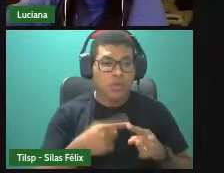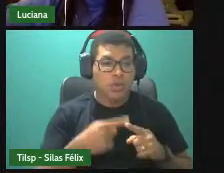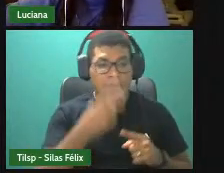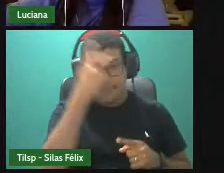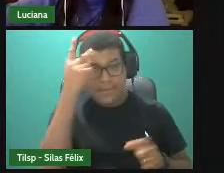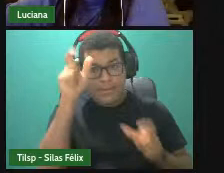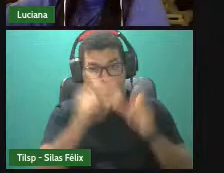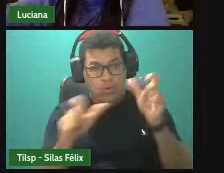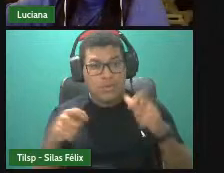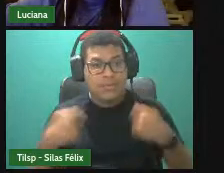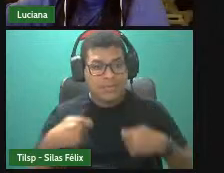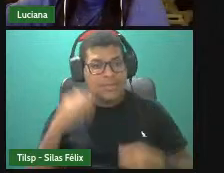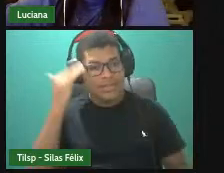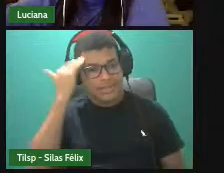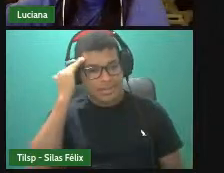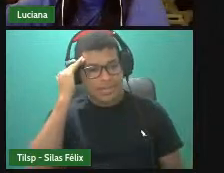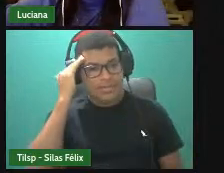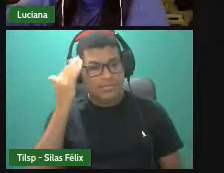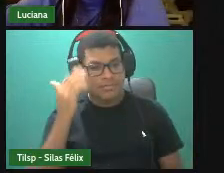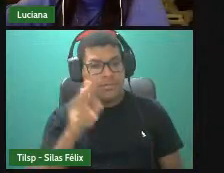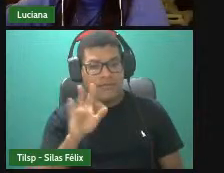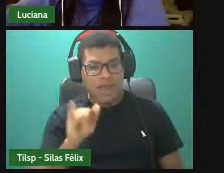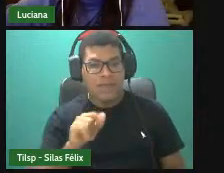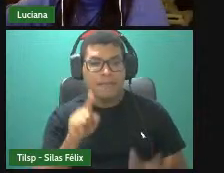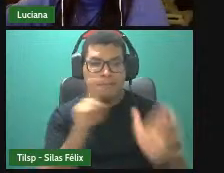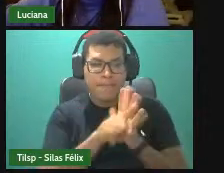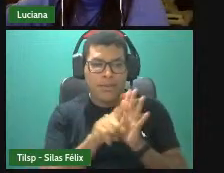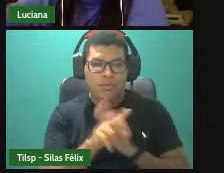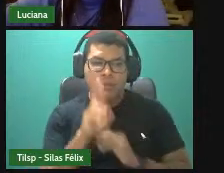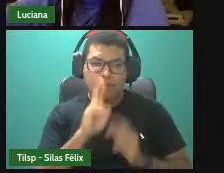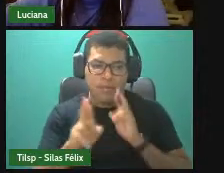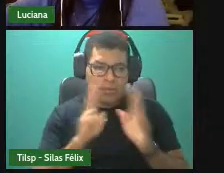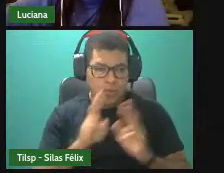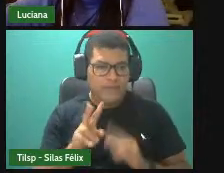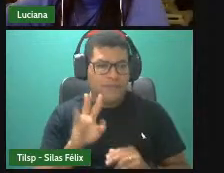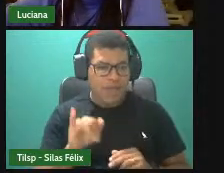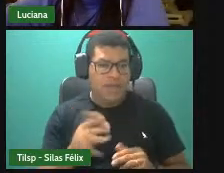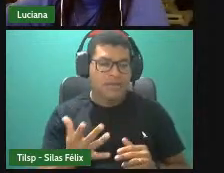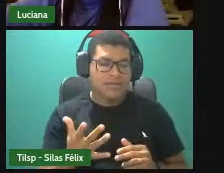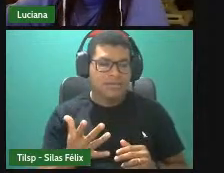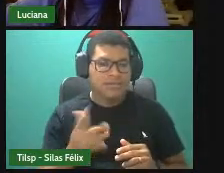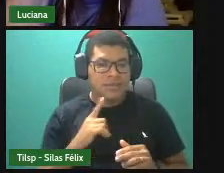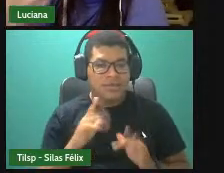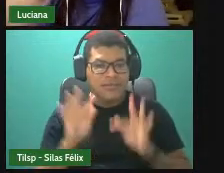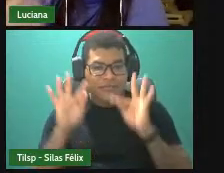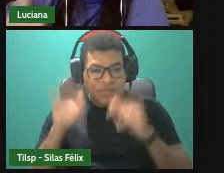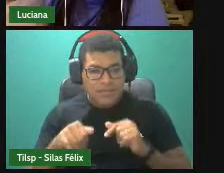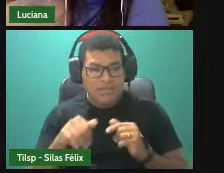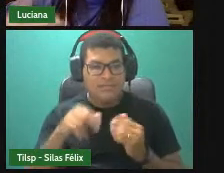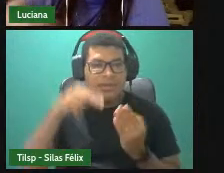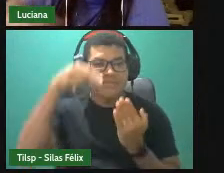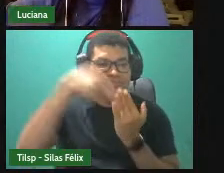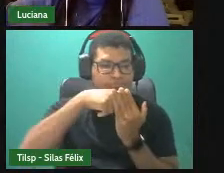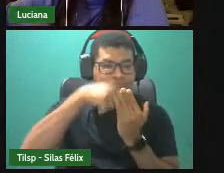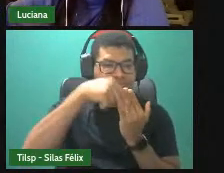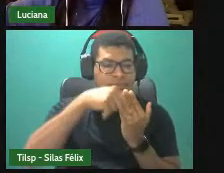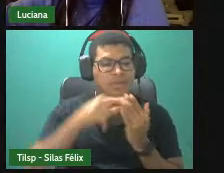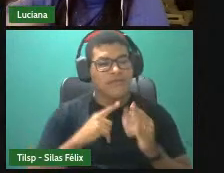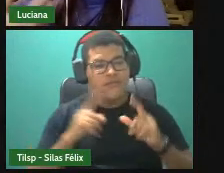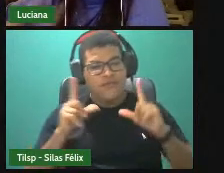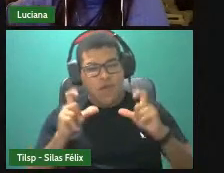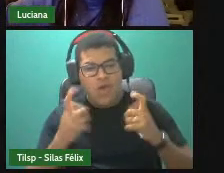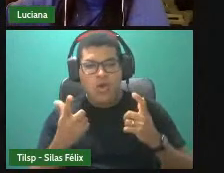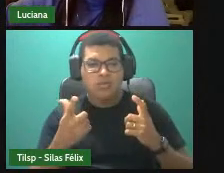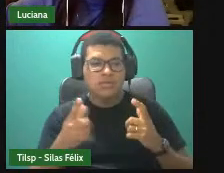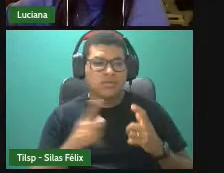entender. A gente vai responder várias perguntas das partes, como eu já falei, o encerramento e os anexos, e a gente pode anexar fotos, documentos, exames, a